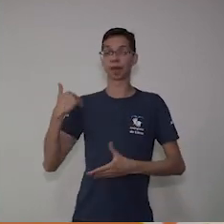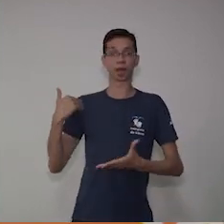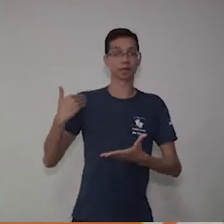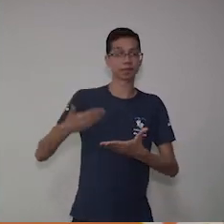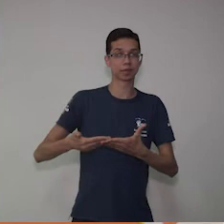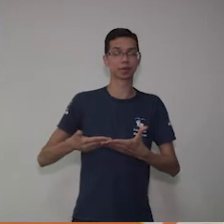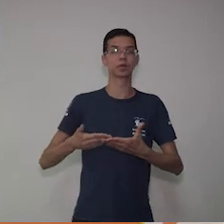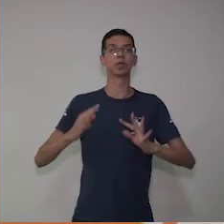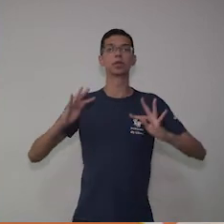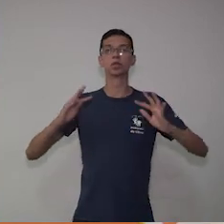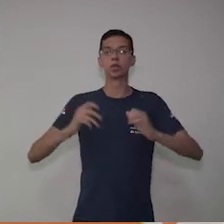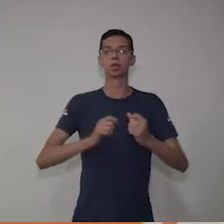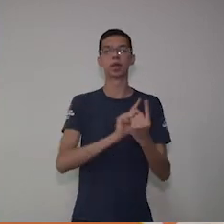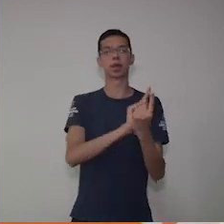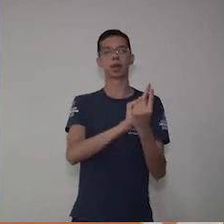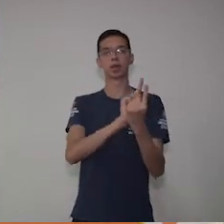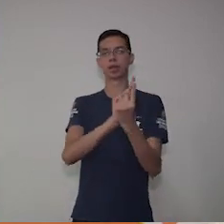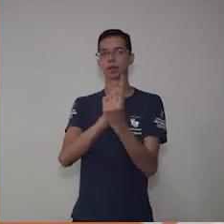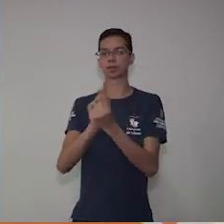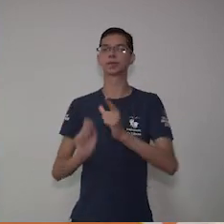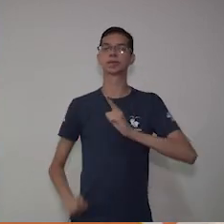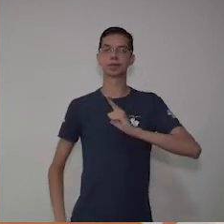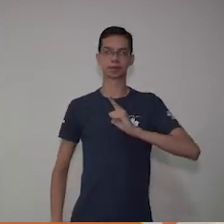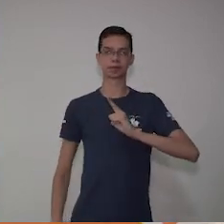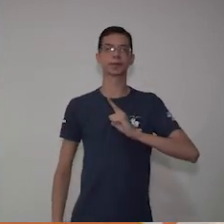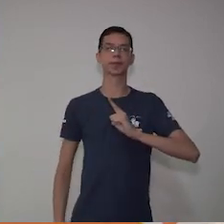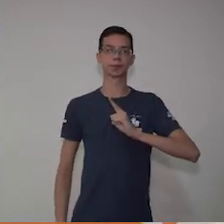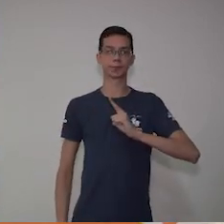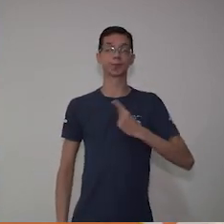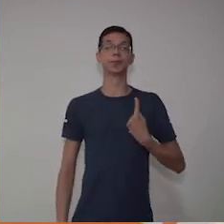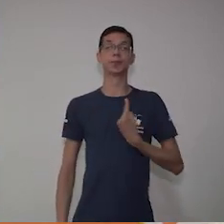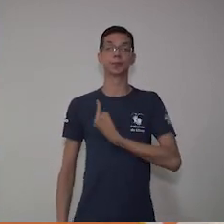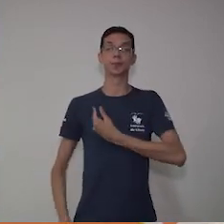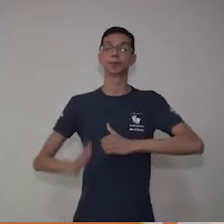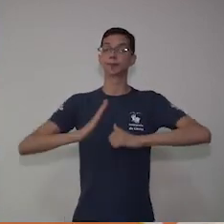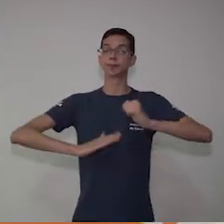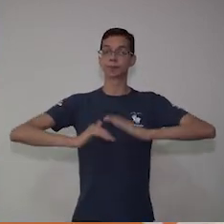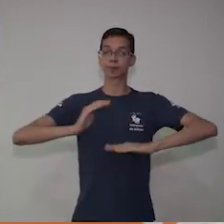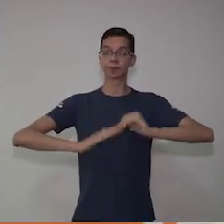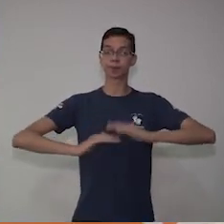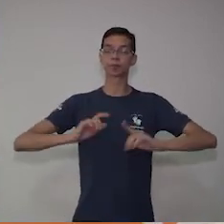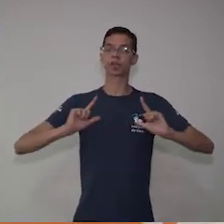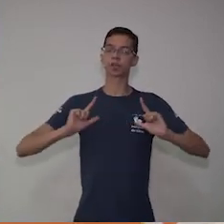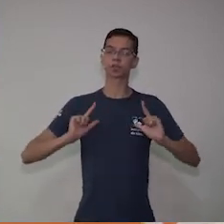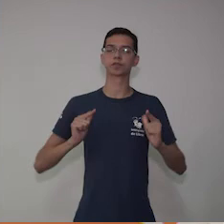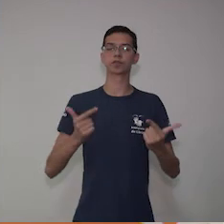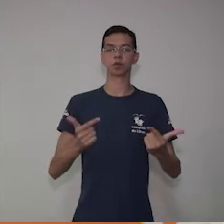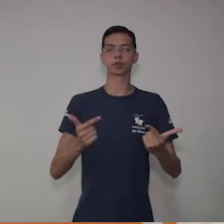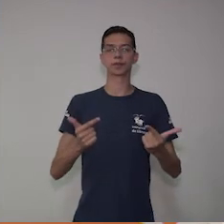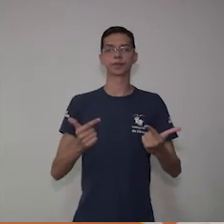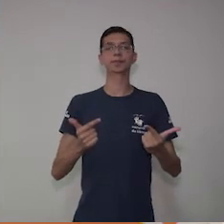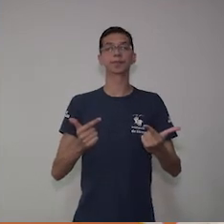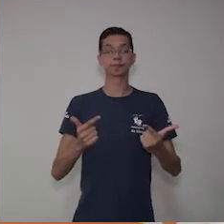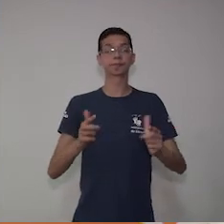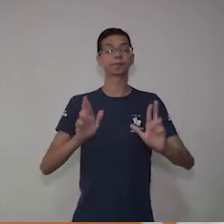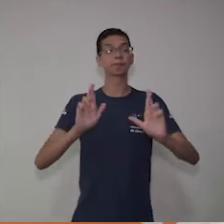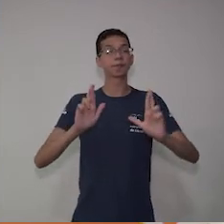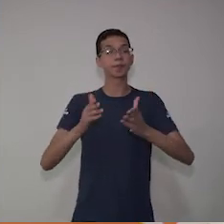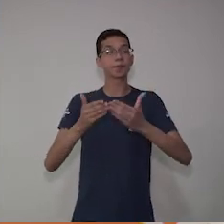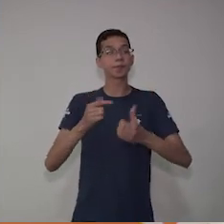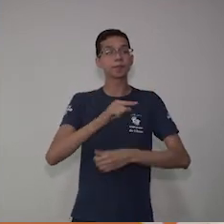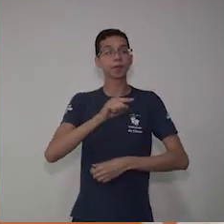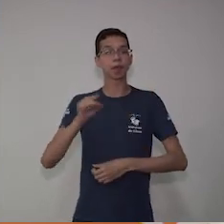sem atendimento. E nós estamos trabalhando para isso. A gente, claro, conta com a colaboração da população para reforçar